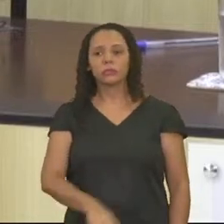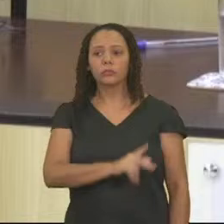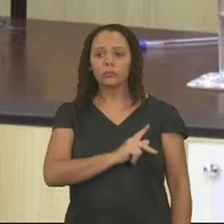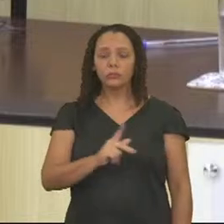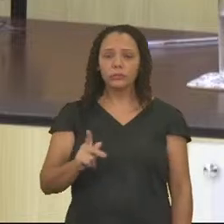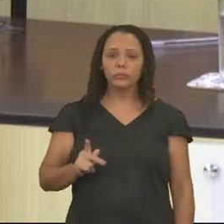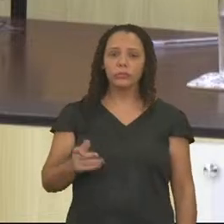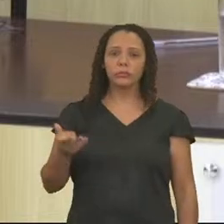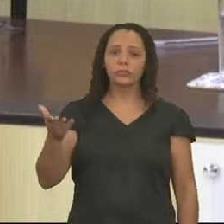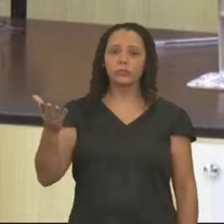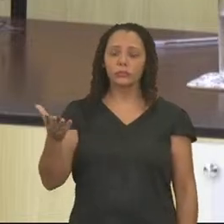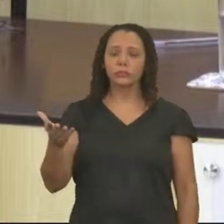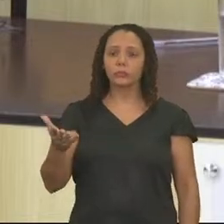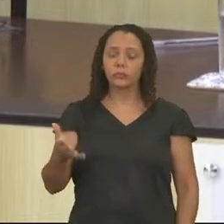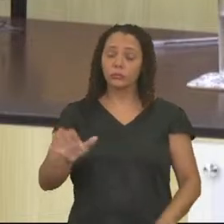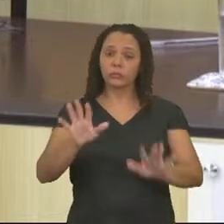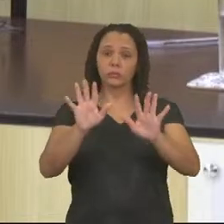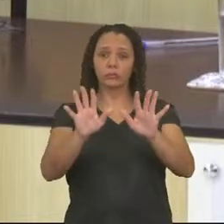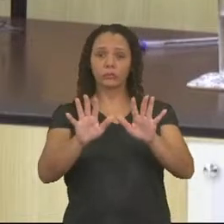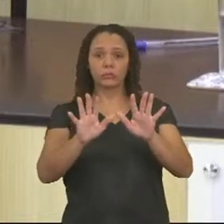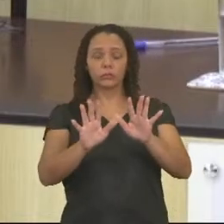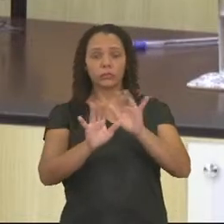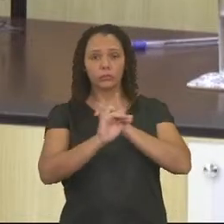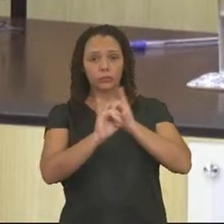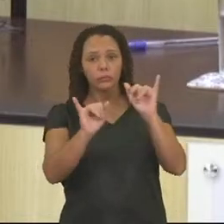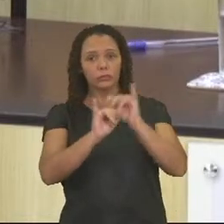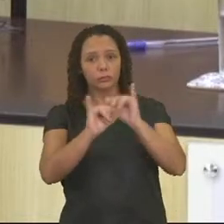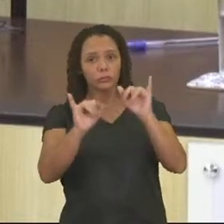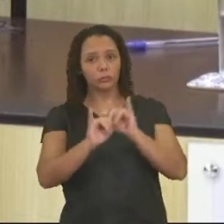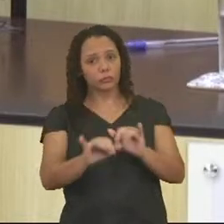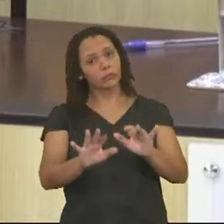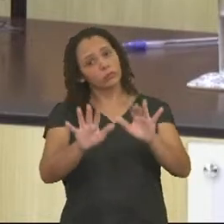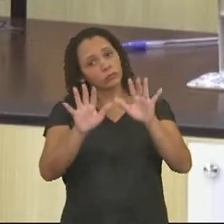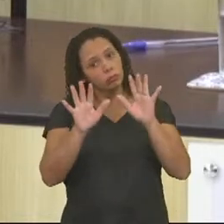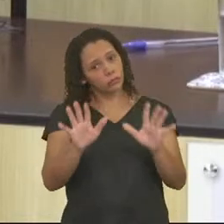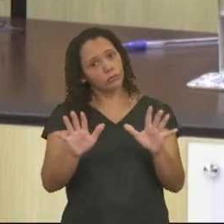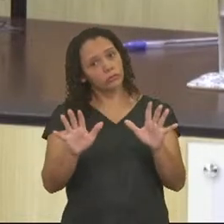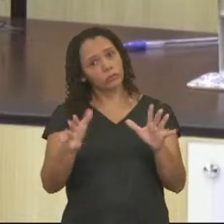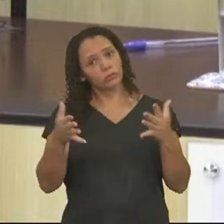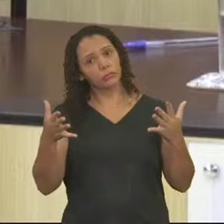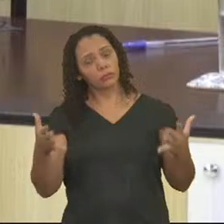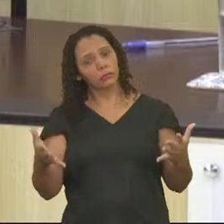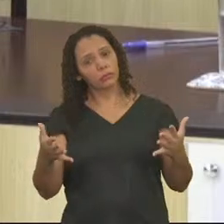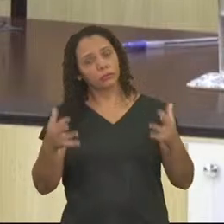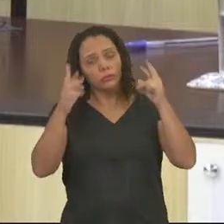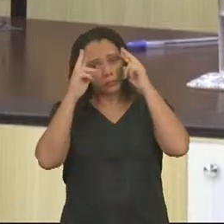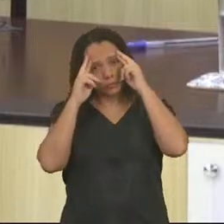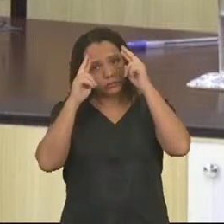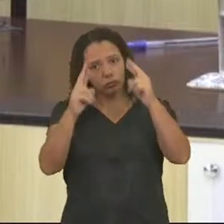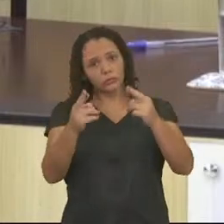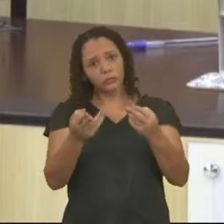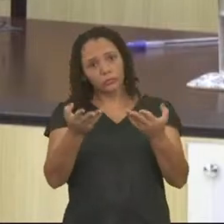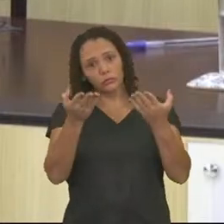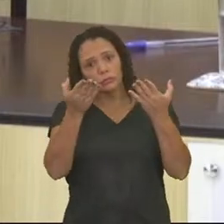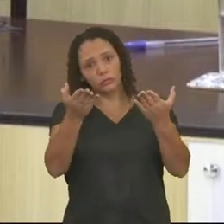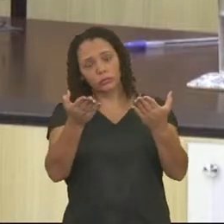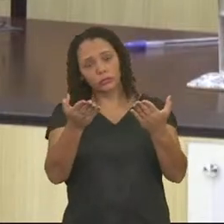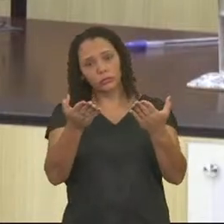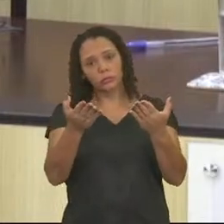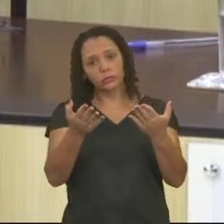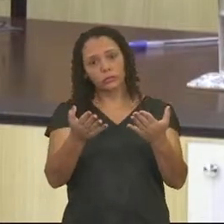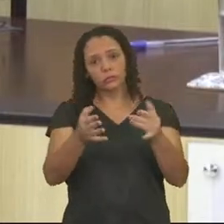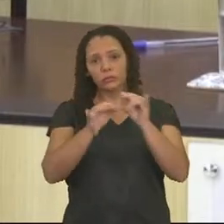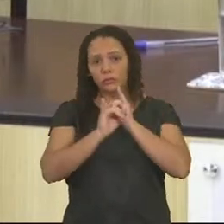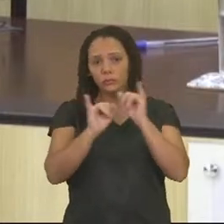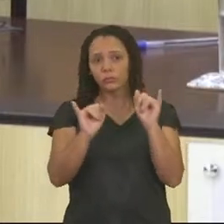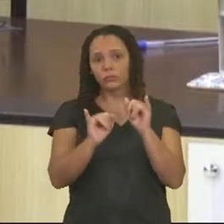não sabe onde eu vou chegar. Eu estou apenas te informando, tá? Fica aí o meu respeito a você. Estou te